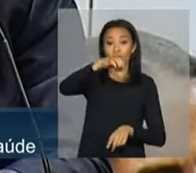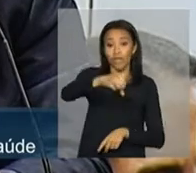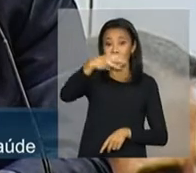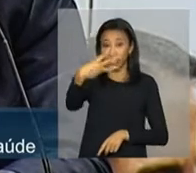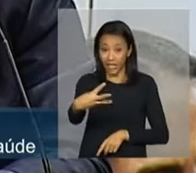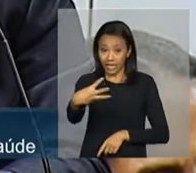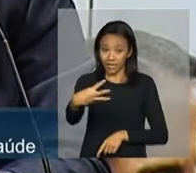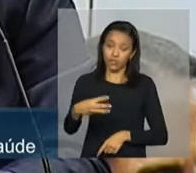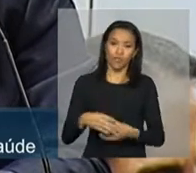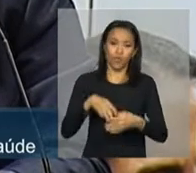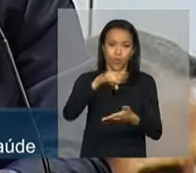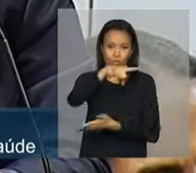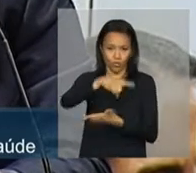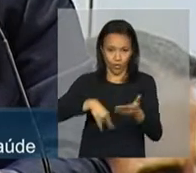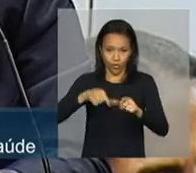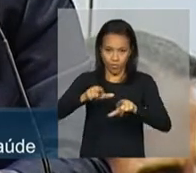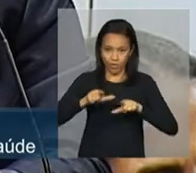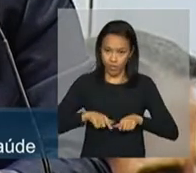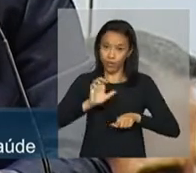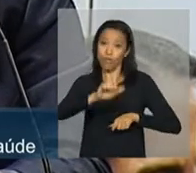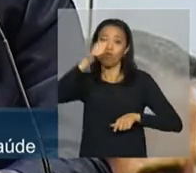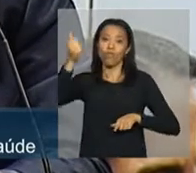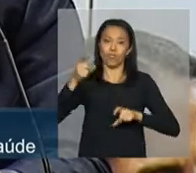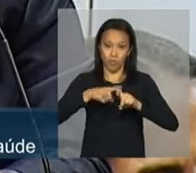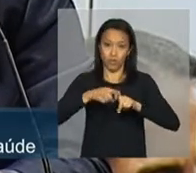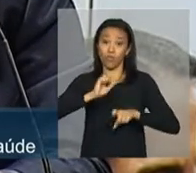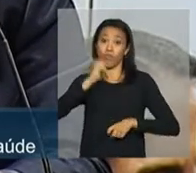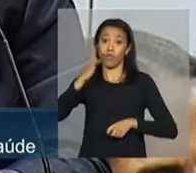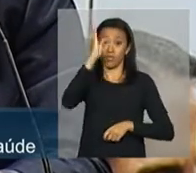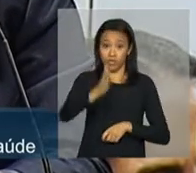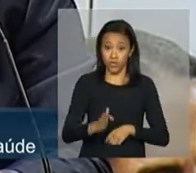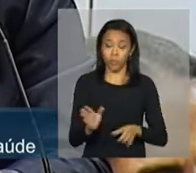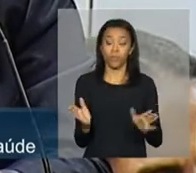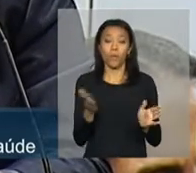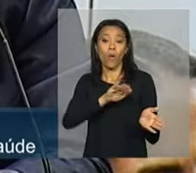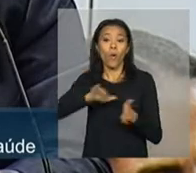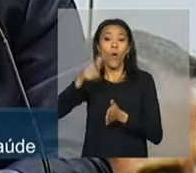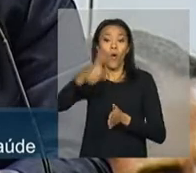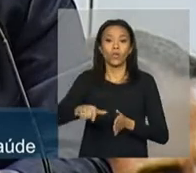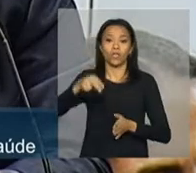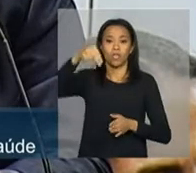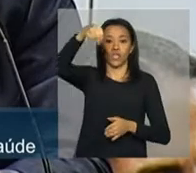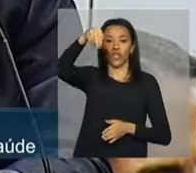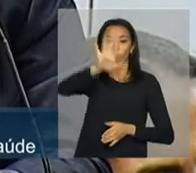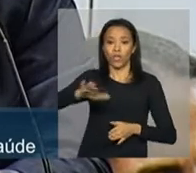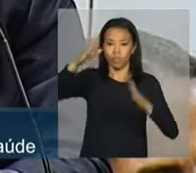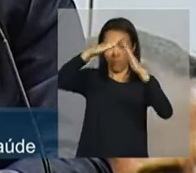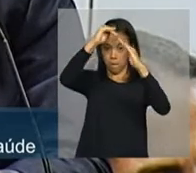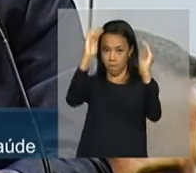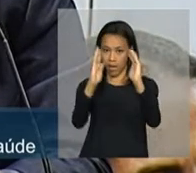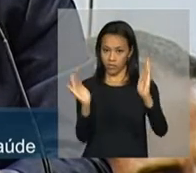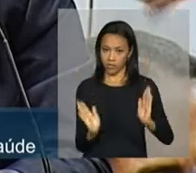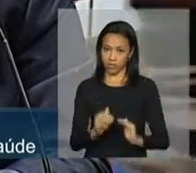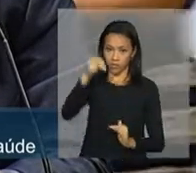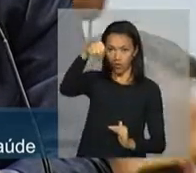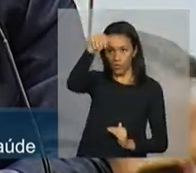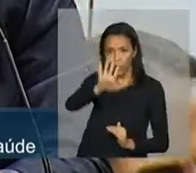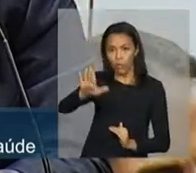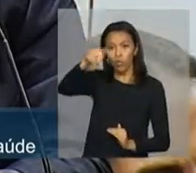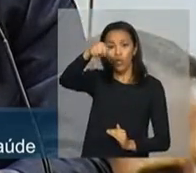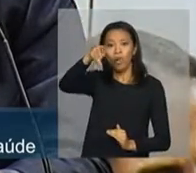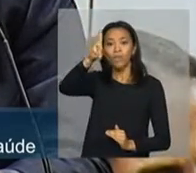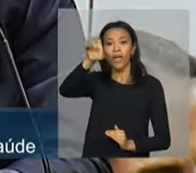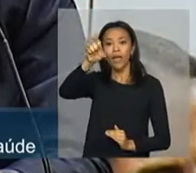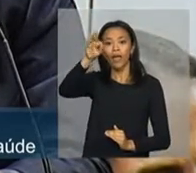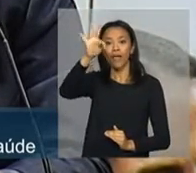com registro profissional fora do Brasil próximo na região Nordeste nós tivemos o maior contingente de vagas é